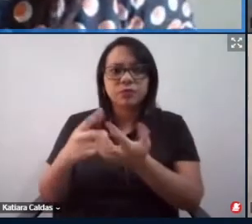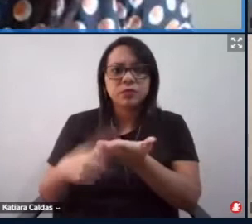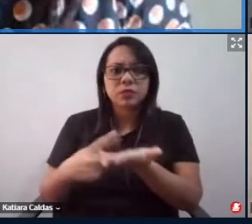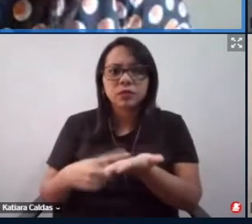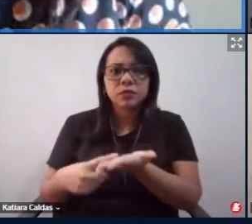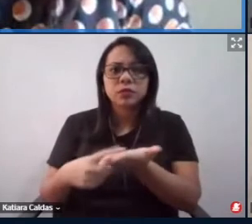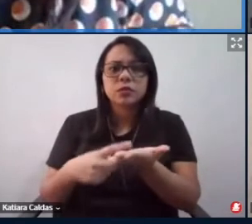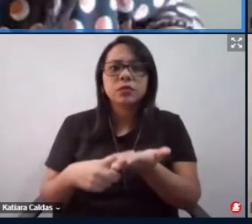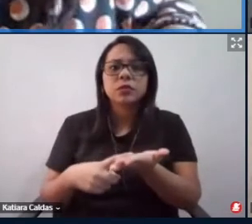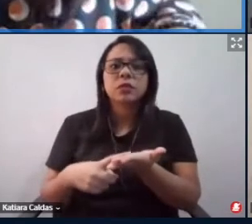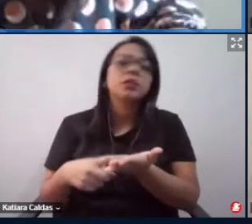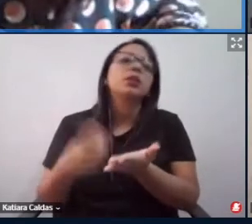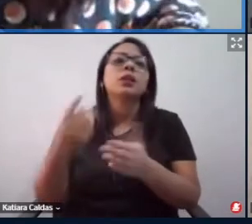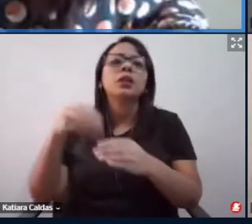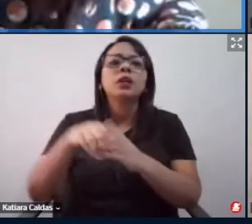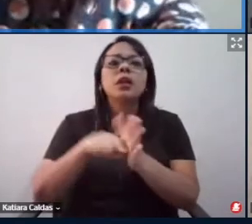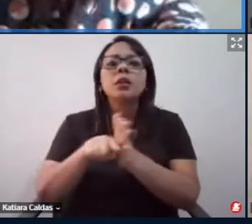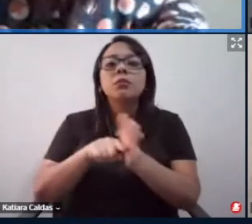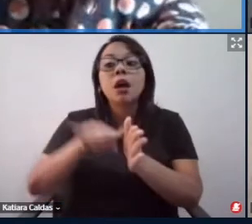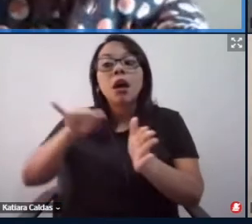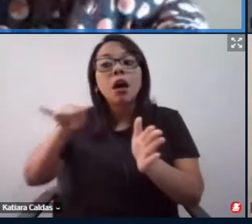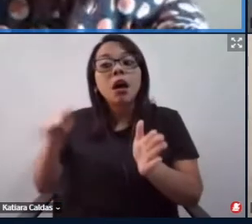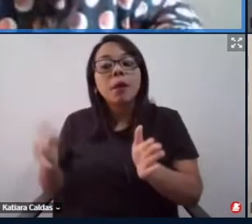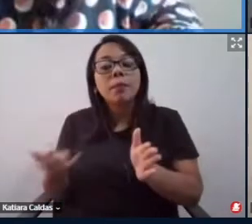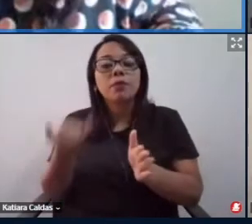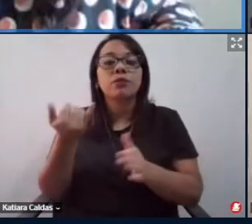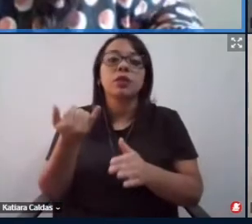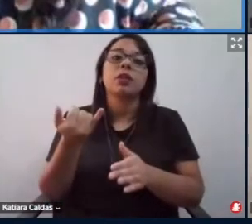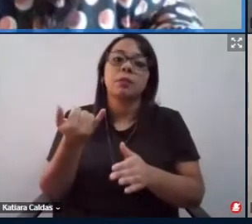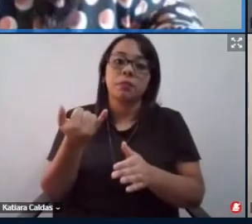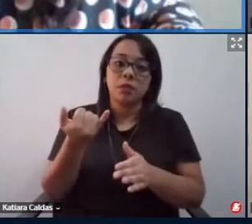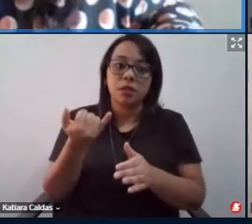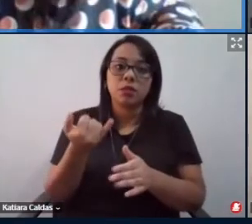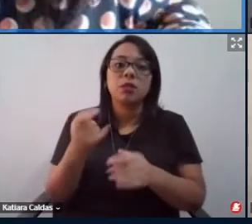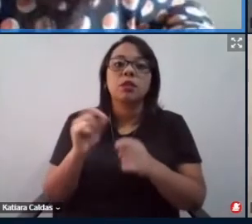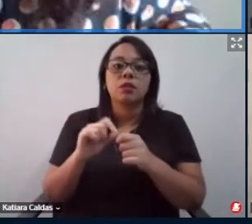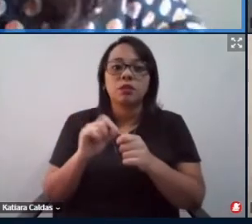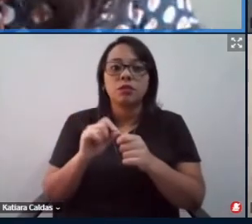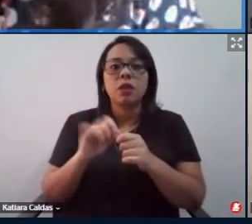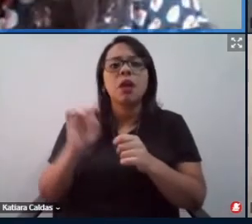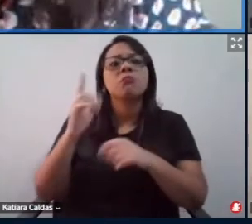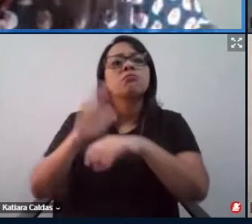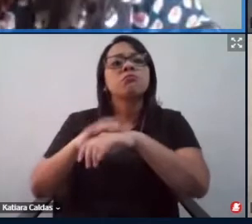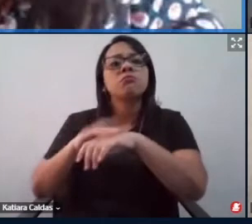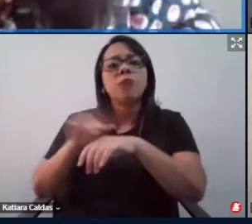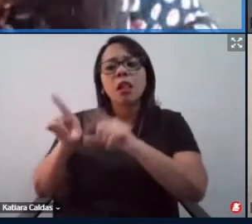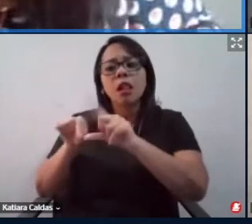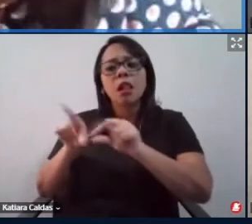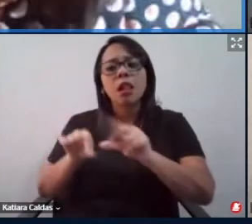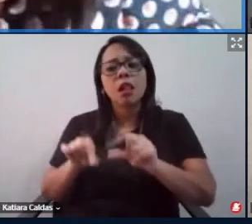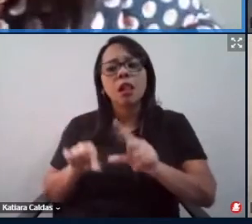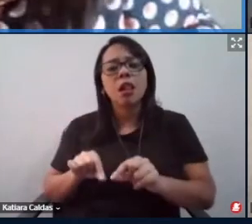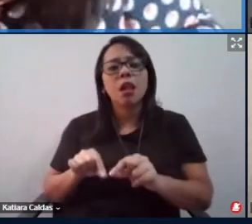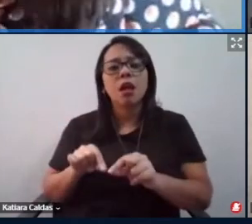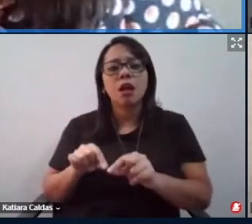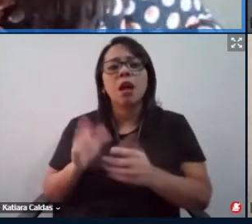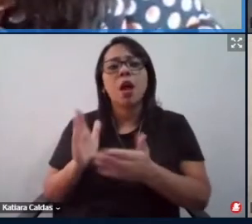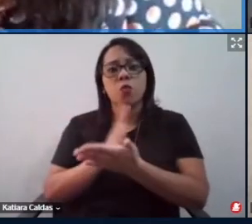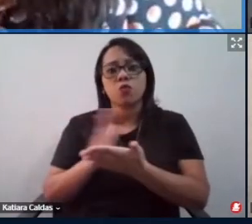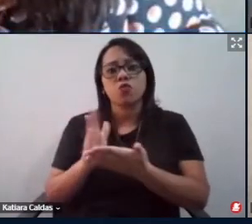participaram, apresente pesquisa em aproveitamento do trabalho realizado à época, selecionou muitos desses